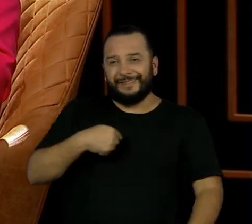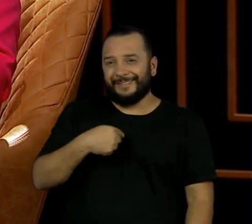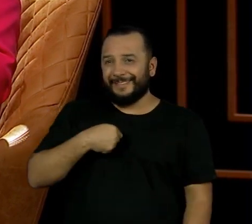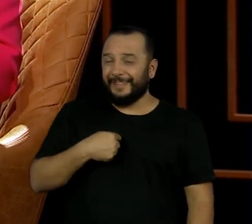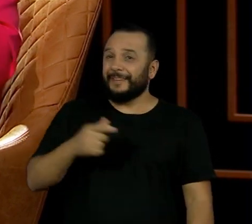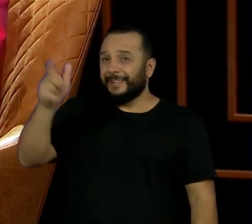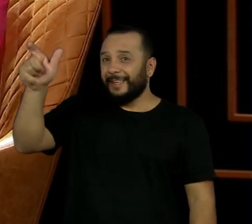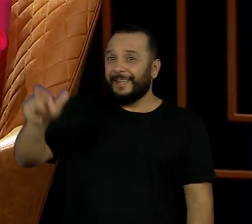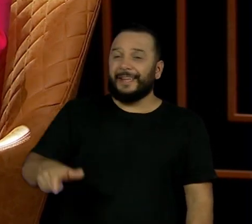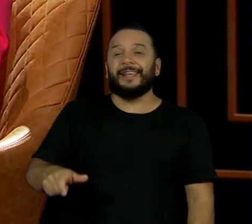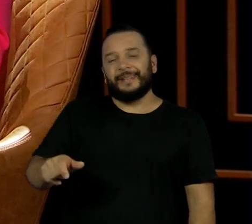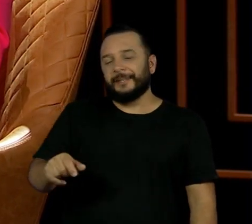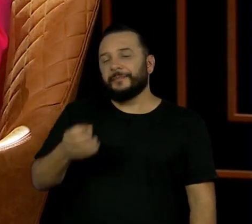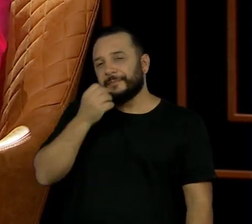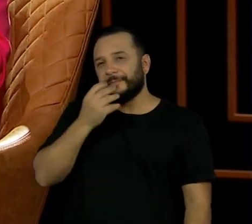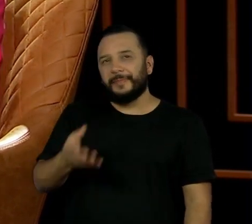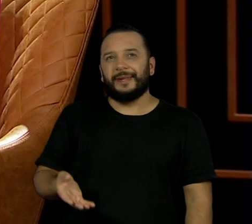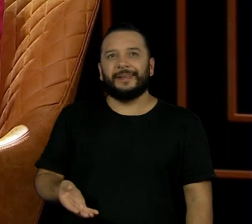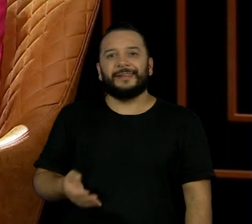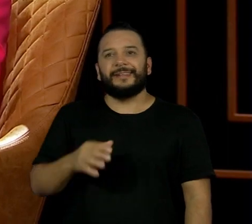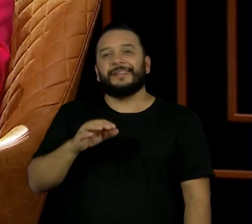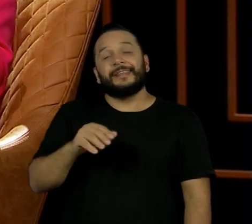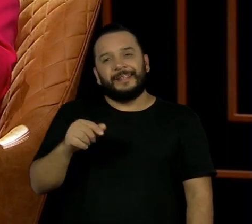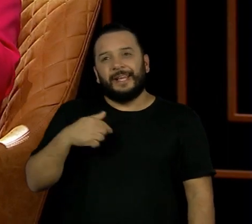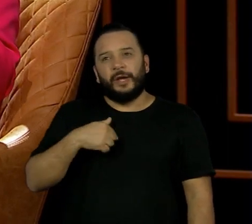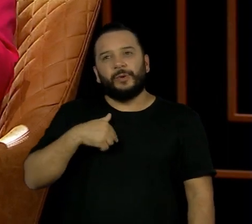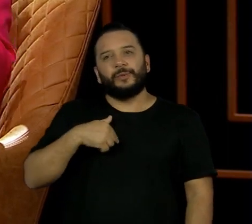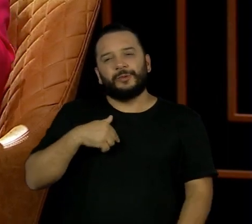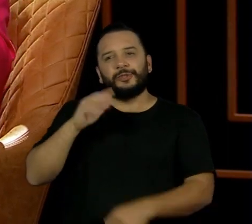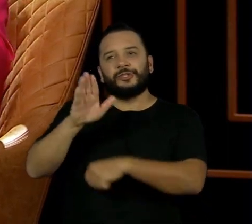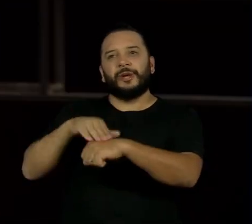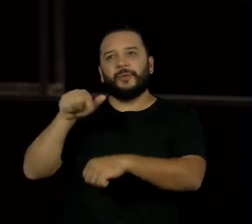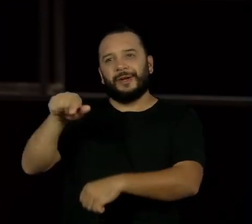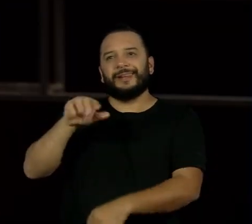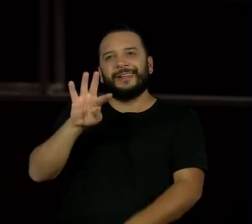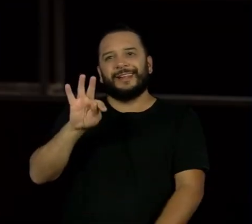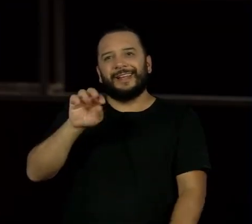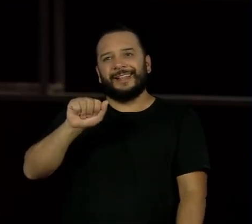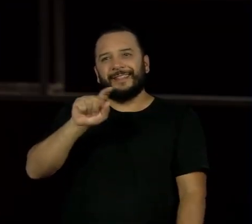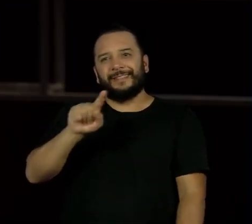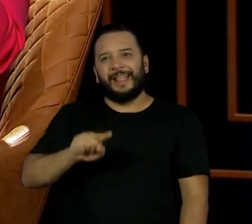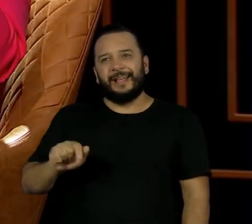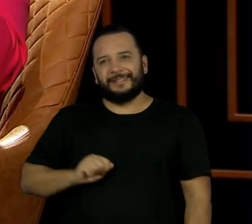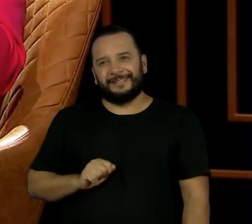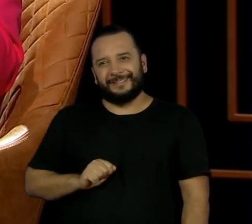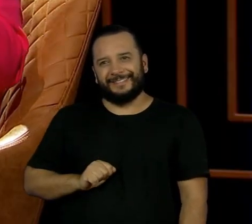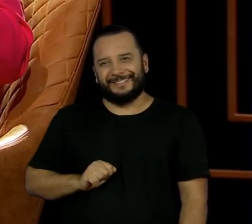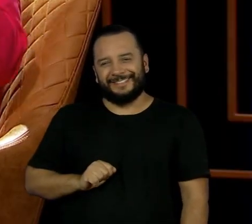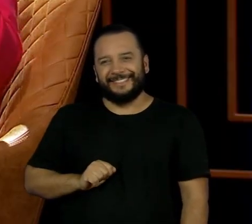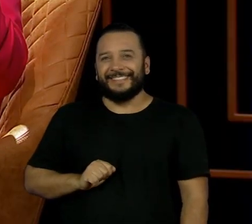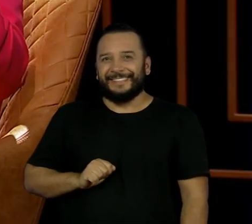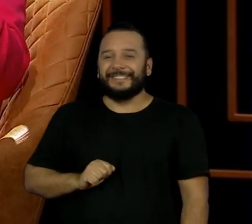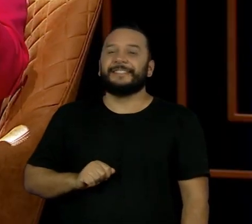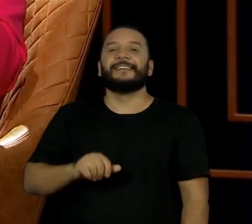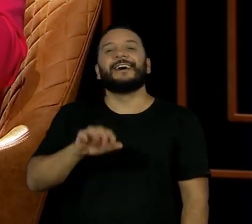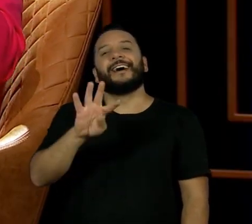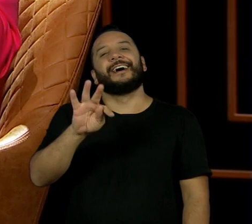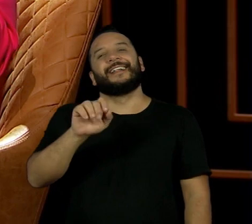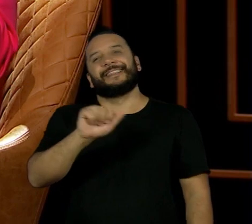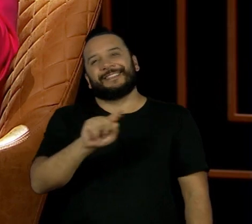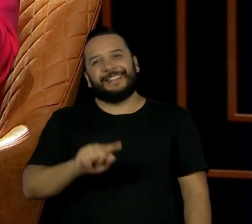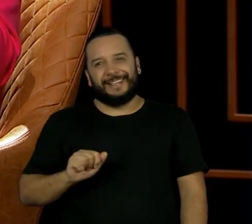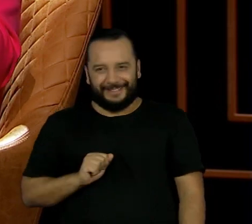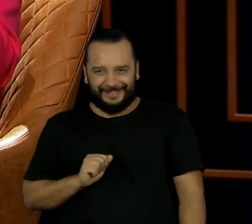enfim, Taíde, eu chamo ele de Taz. Taz maníaco. Genial. Taz,